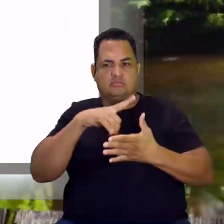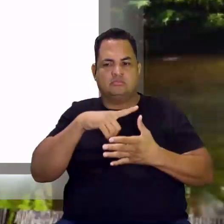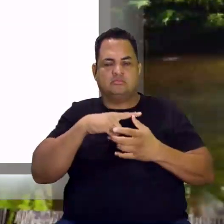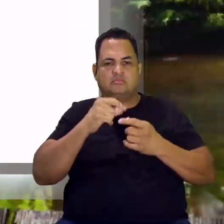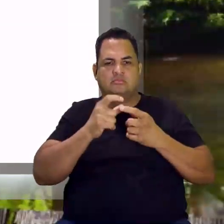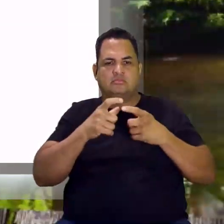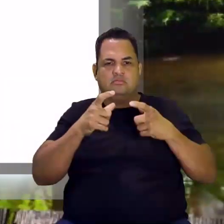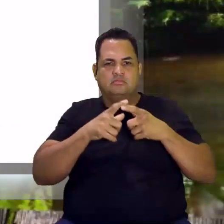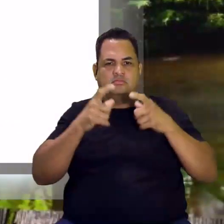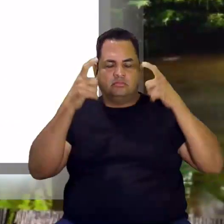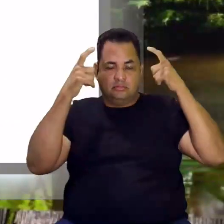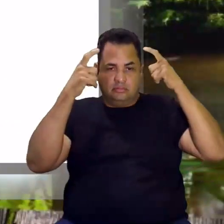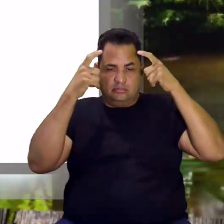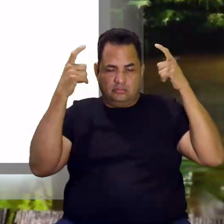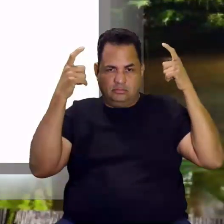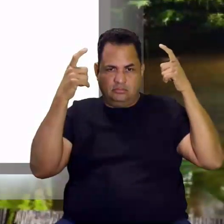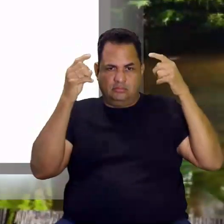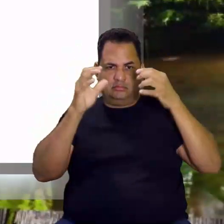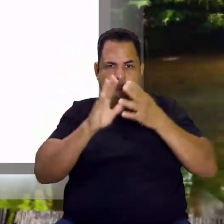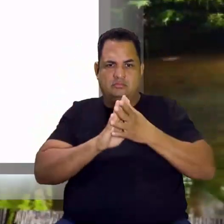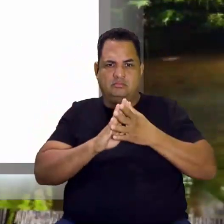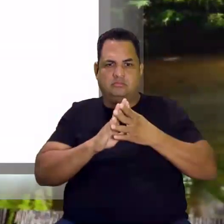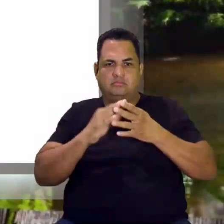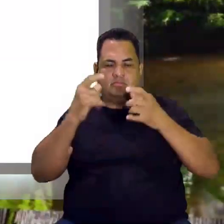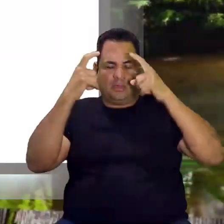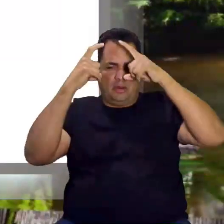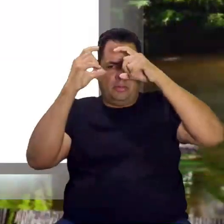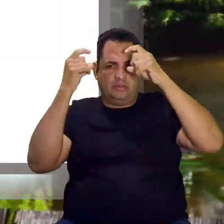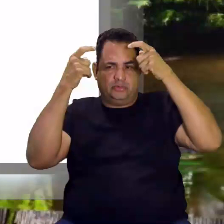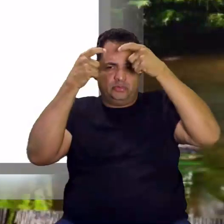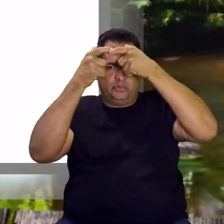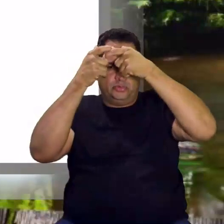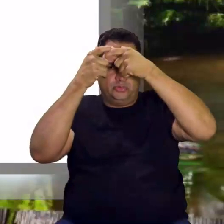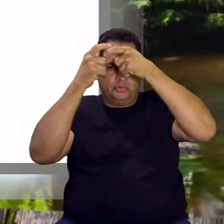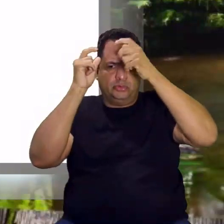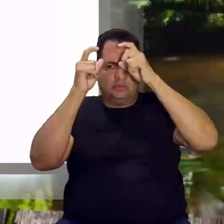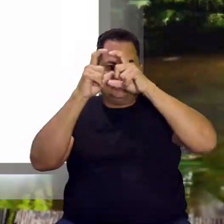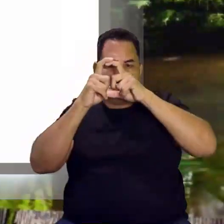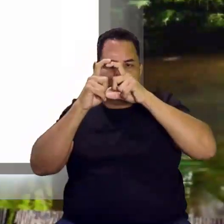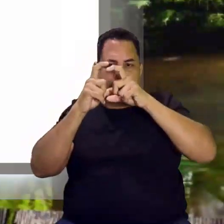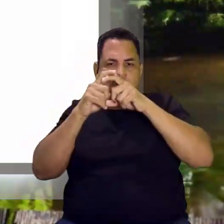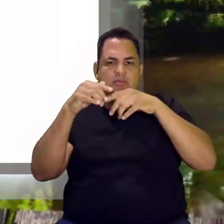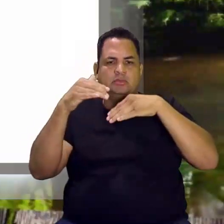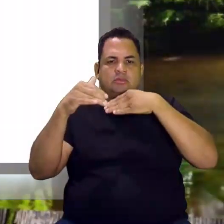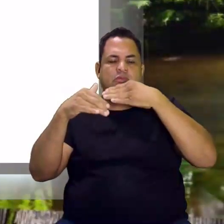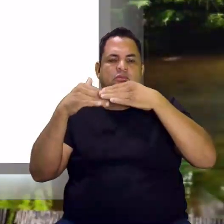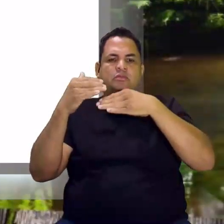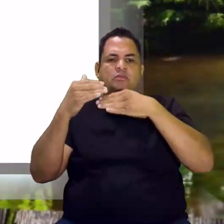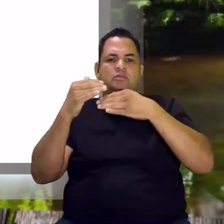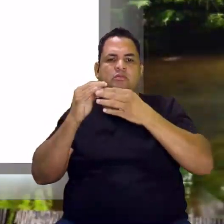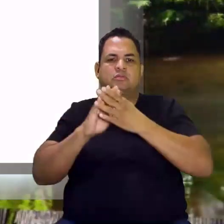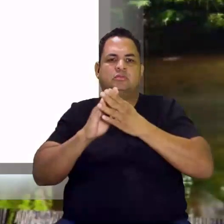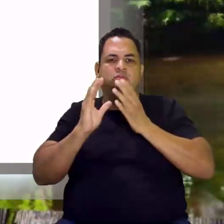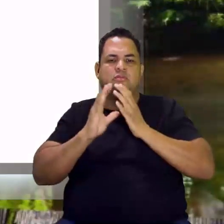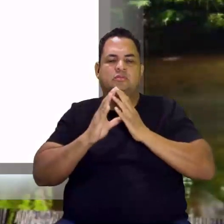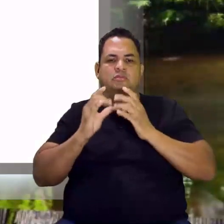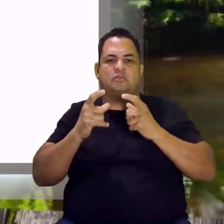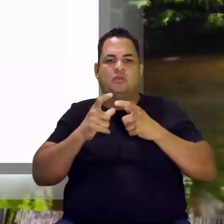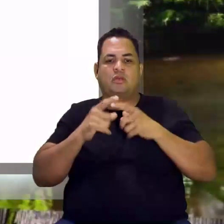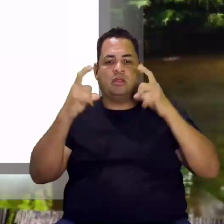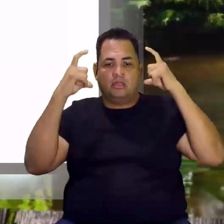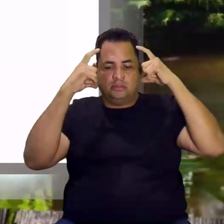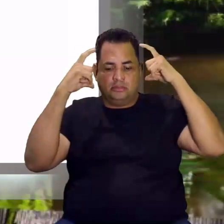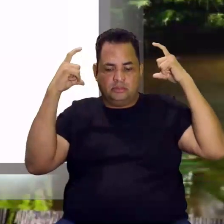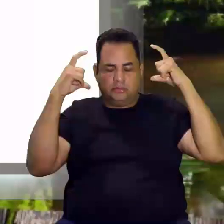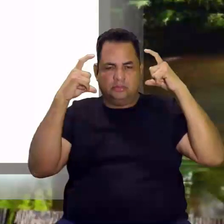mais protuberante, mas a fase cefálica era menor. E aí o que foi acontecendo ao longo do tempo? O crânio foi